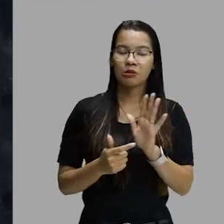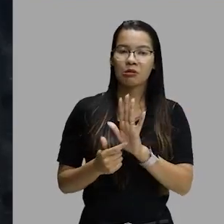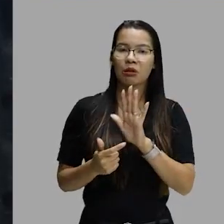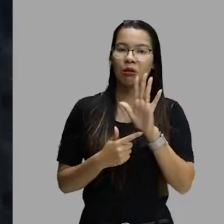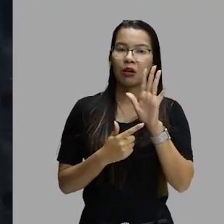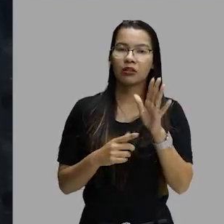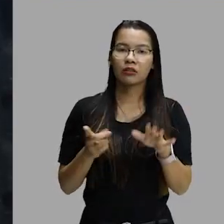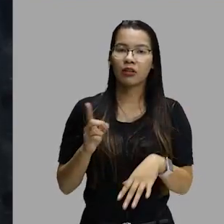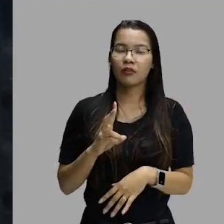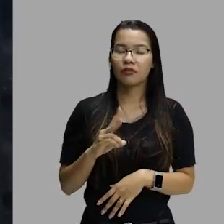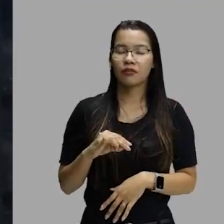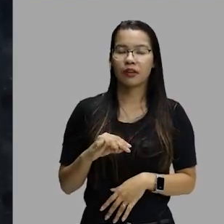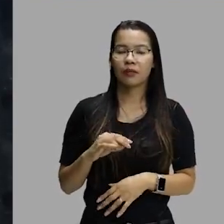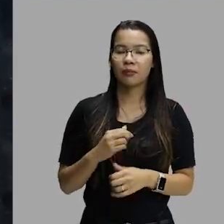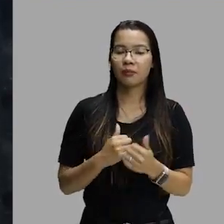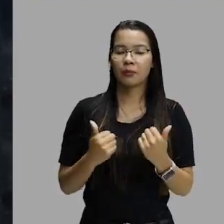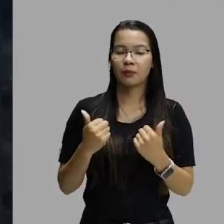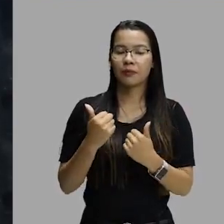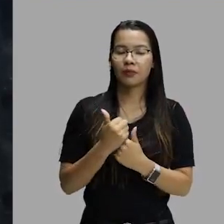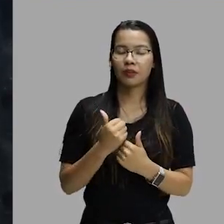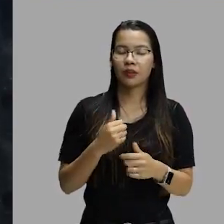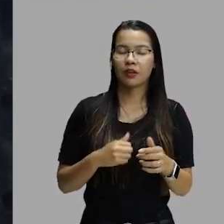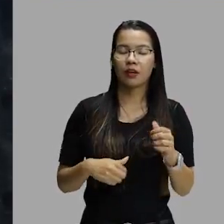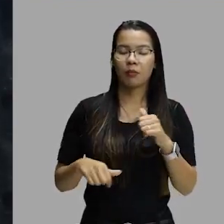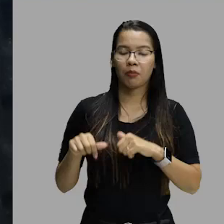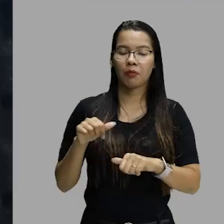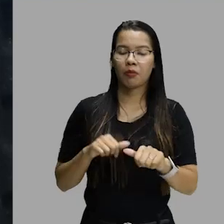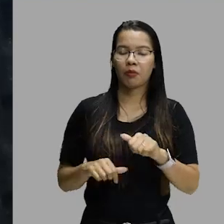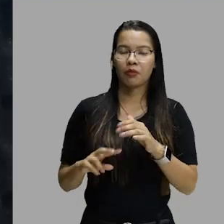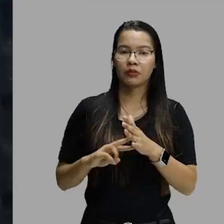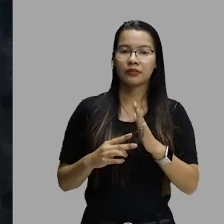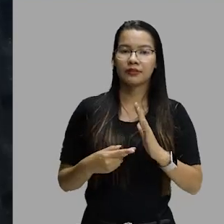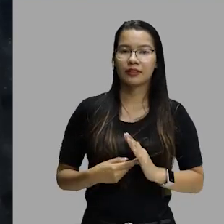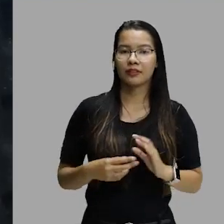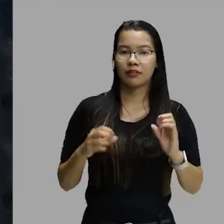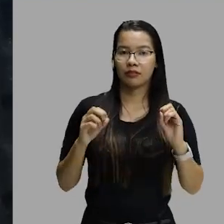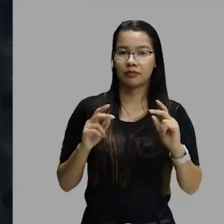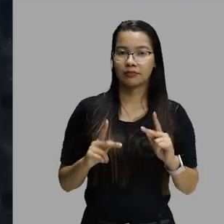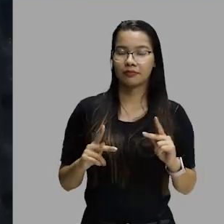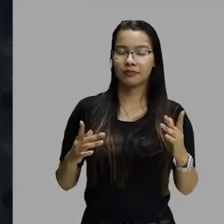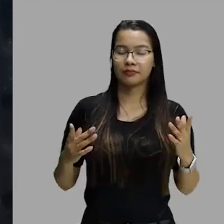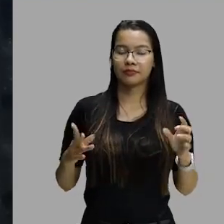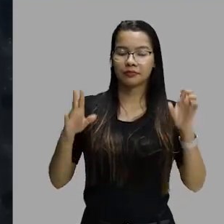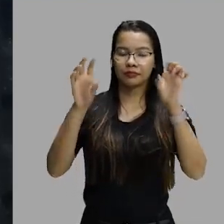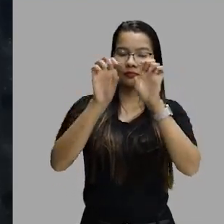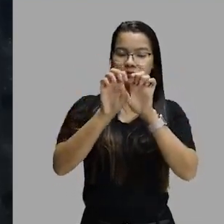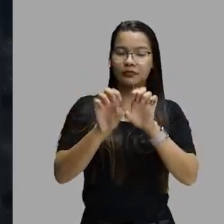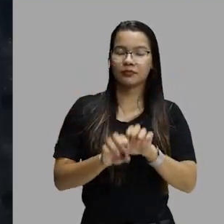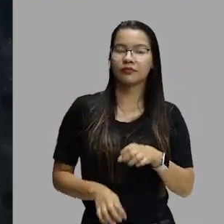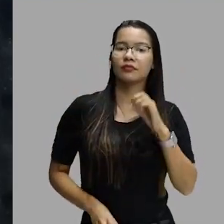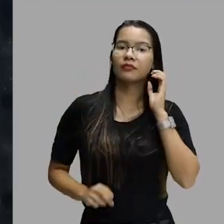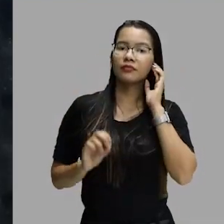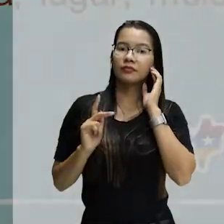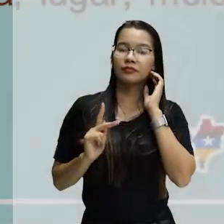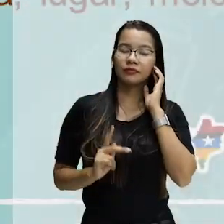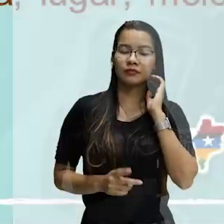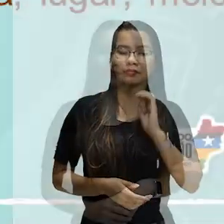posição que não vai alterar o sentido da oração, tá? A estrutura oracional.